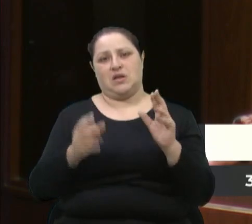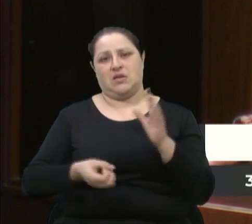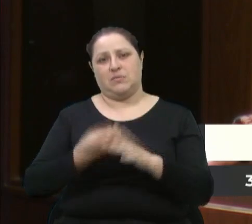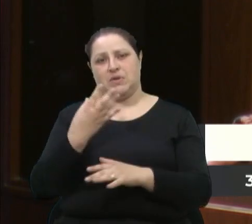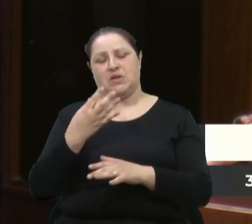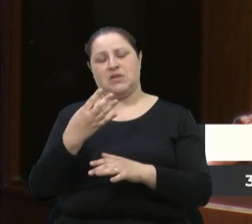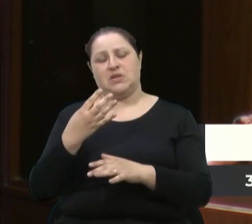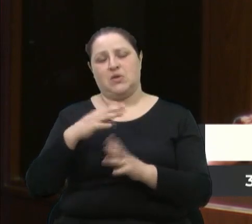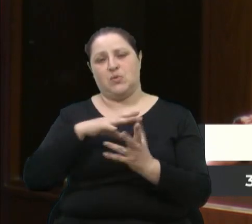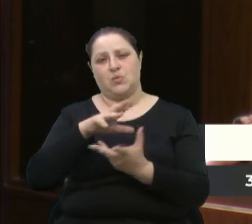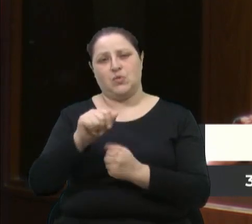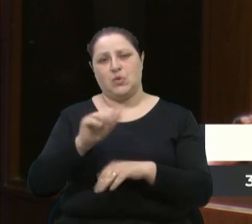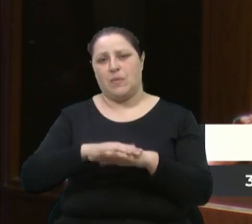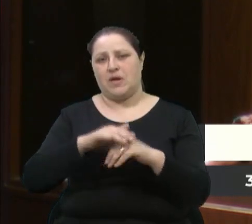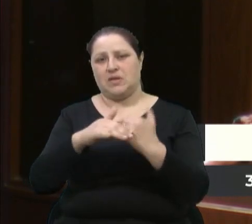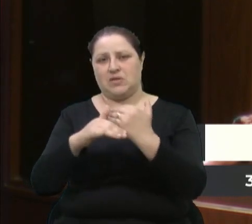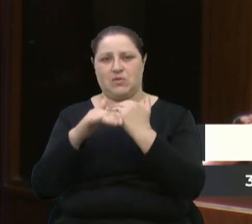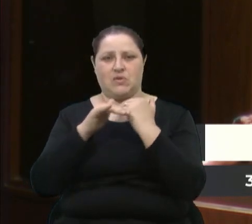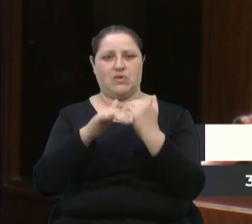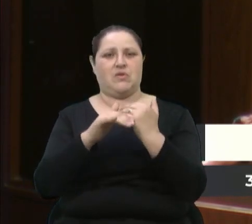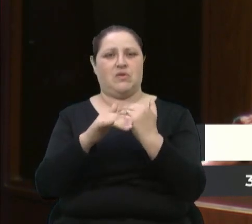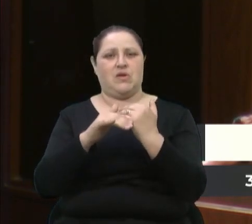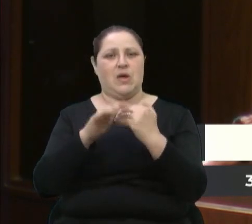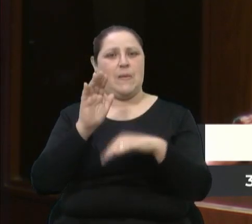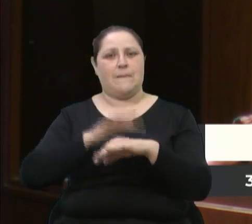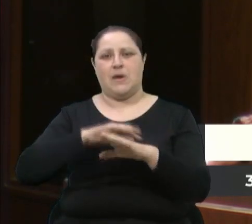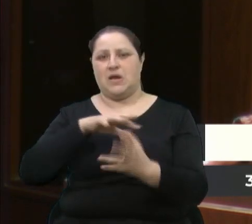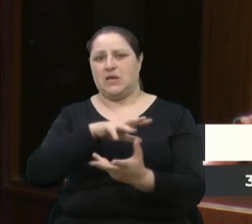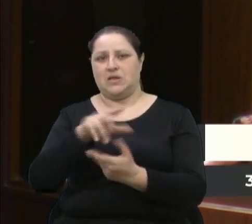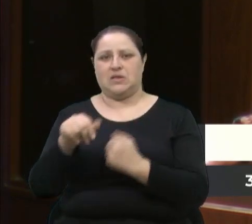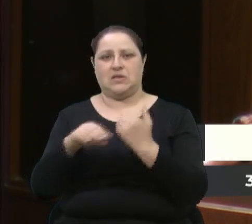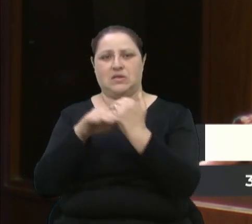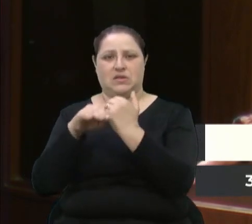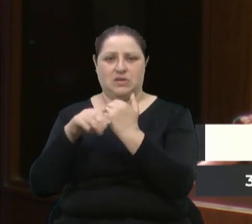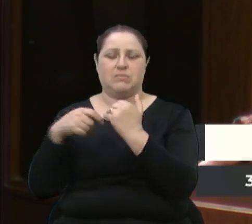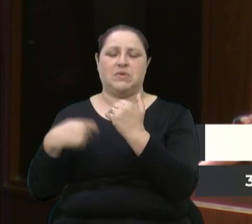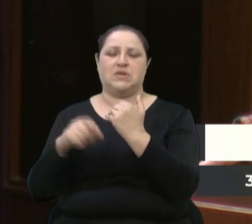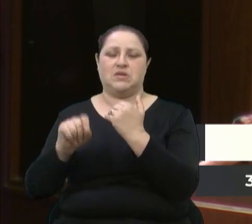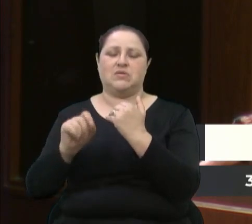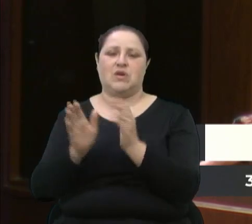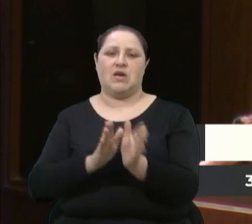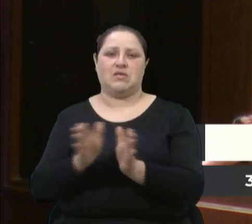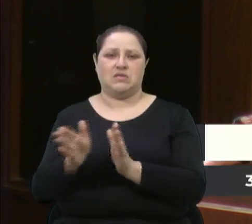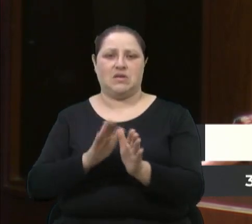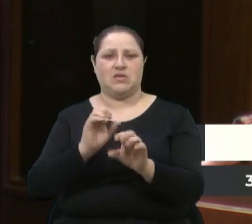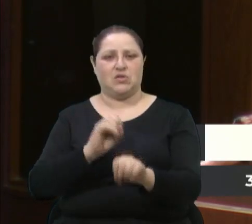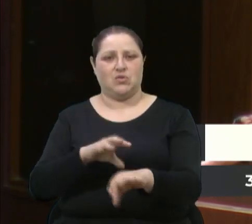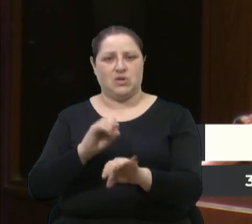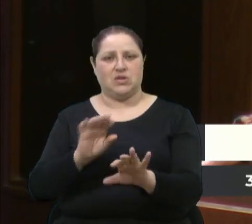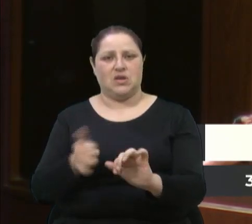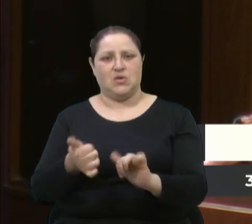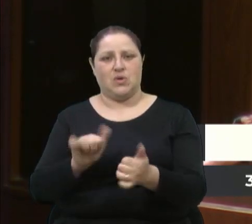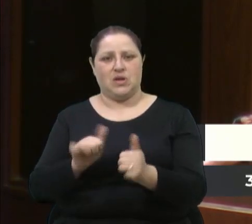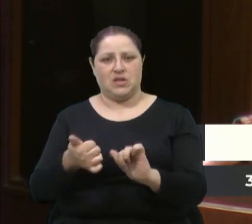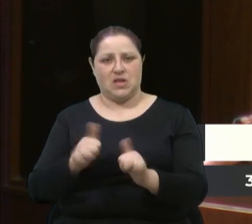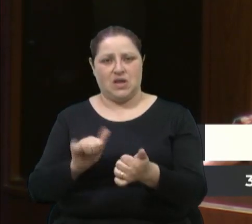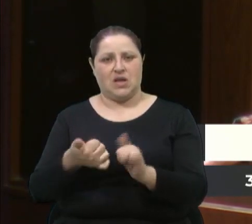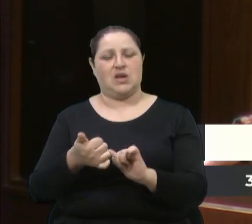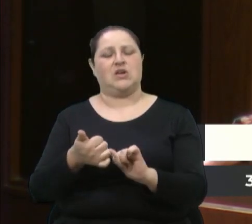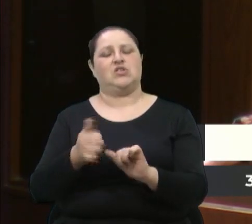mais igualitário, e um mundo mais igualitário passa pelo acesso a uma educação de qualidade,